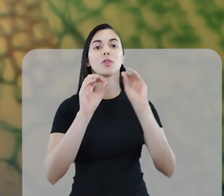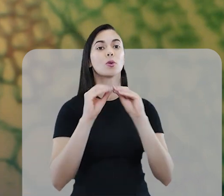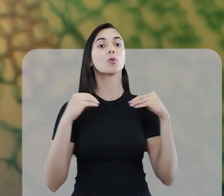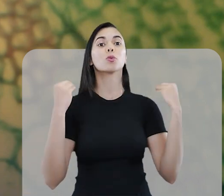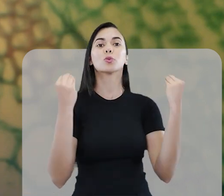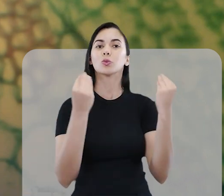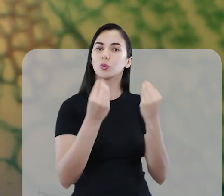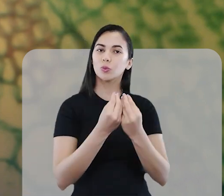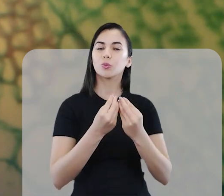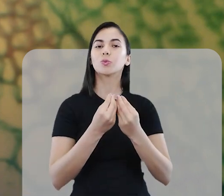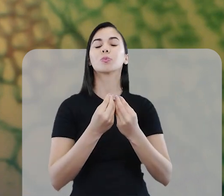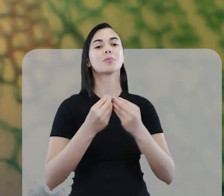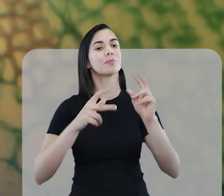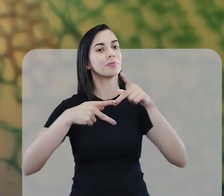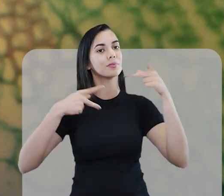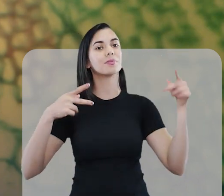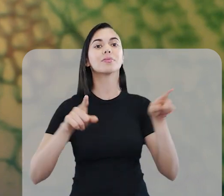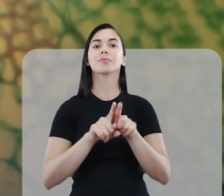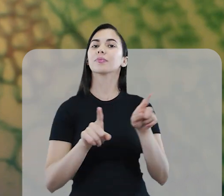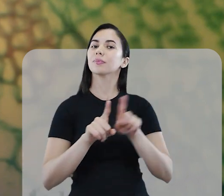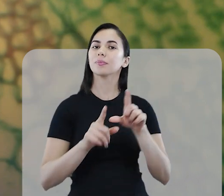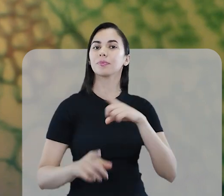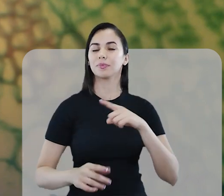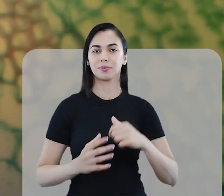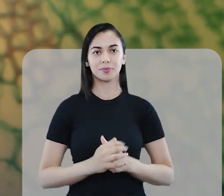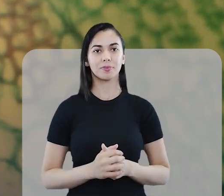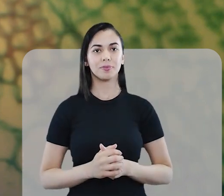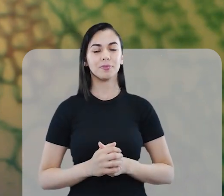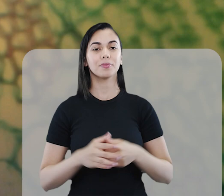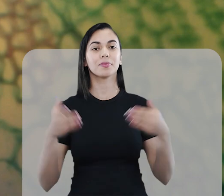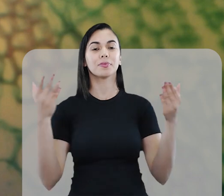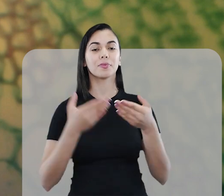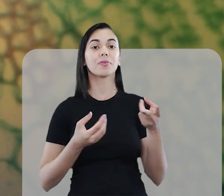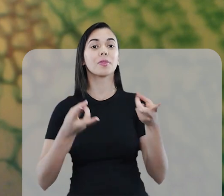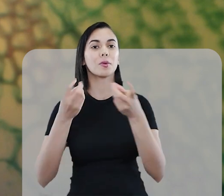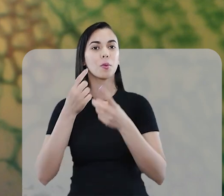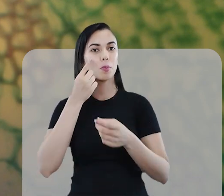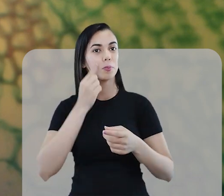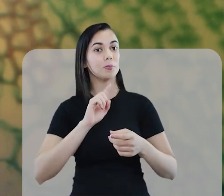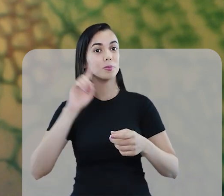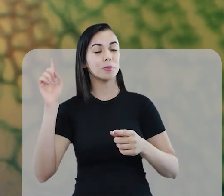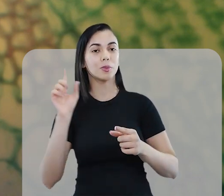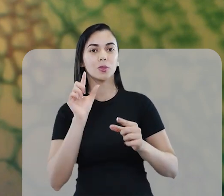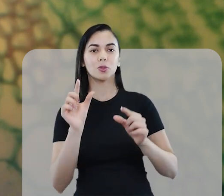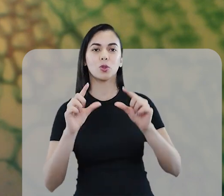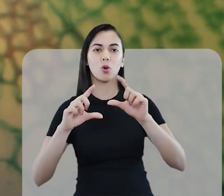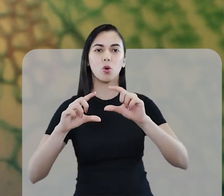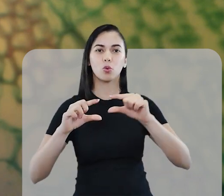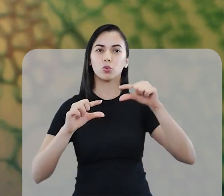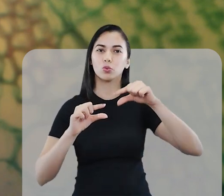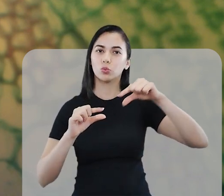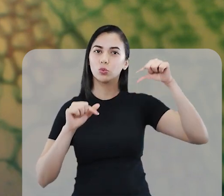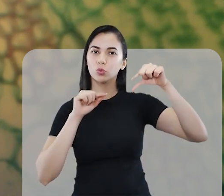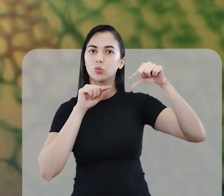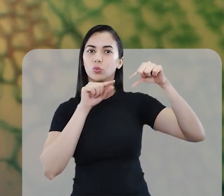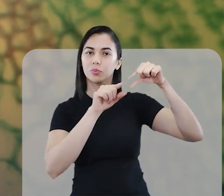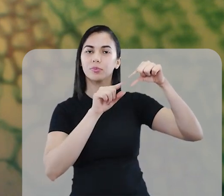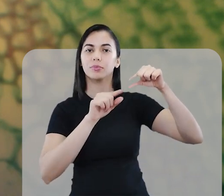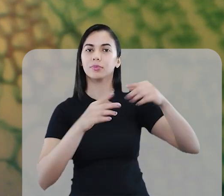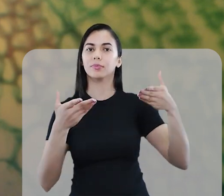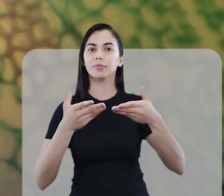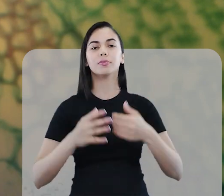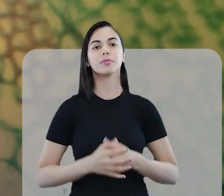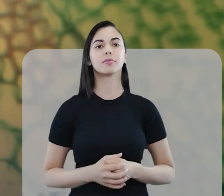nutritiva. Nesse caso, nós temos aqui dispostas a parte externa, inicialmente ali a parte de revestimento desse